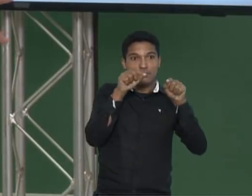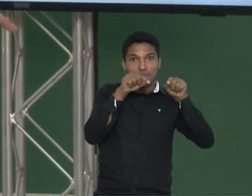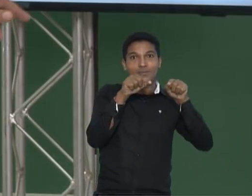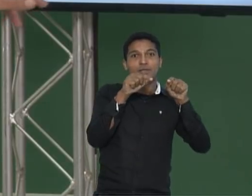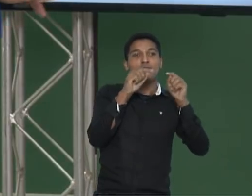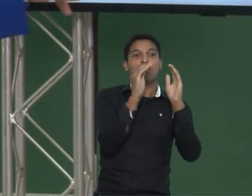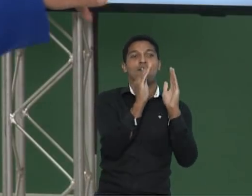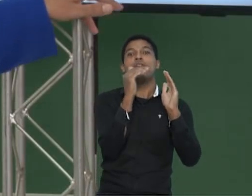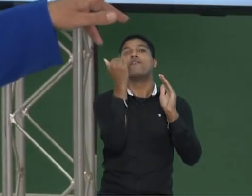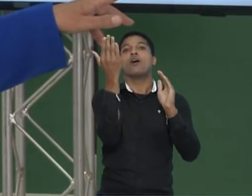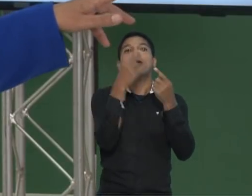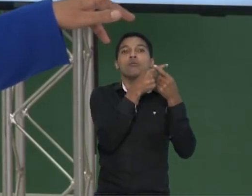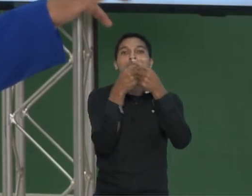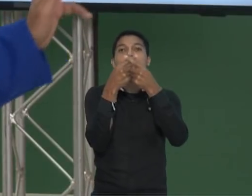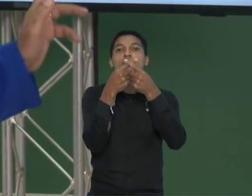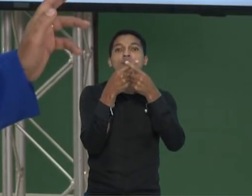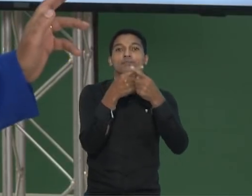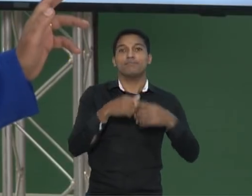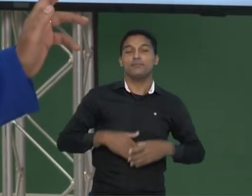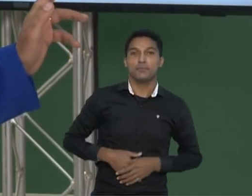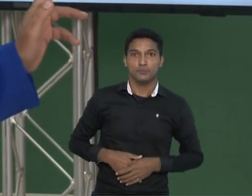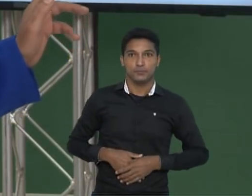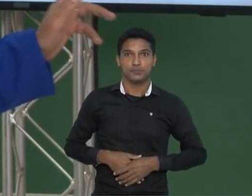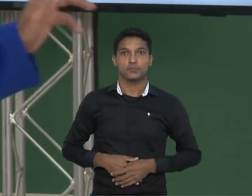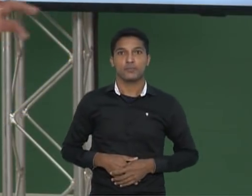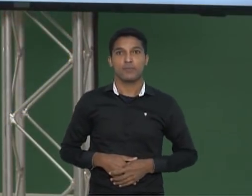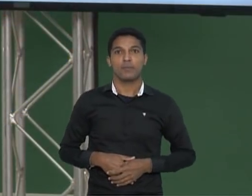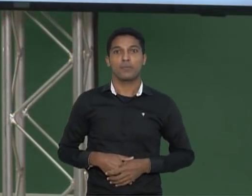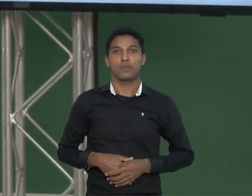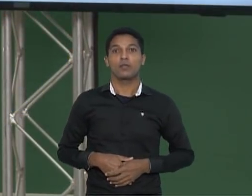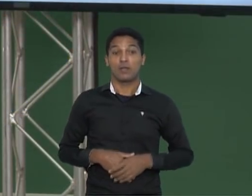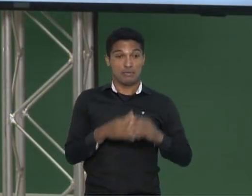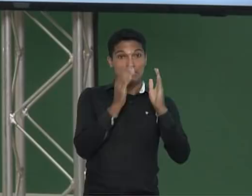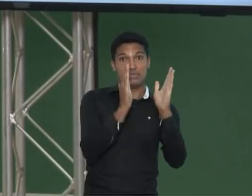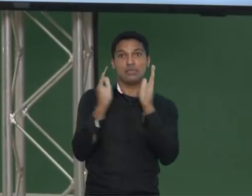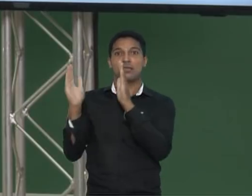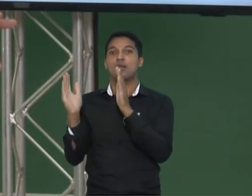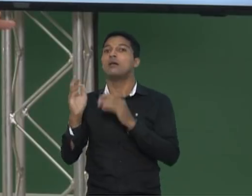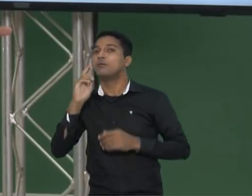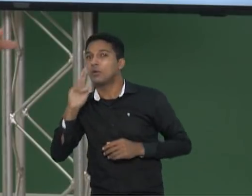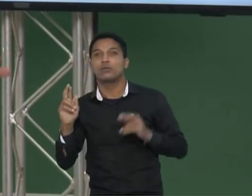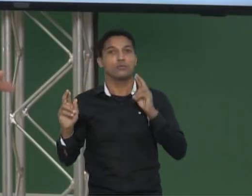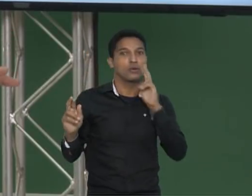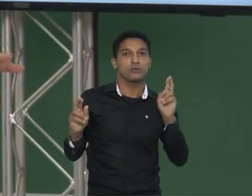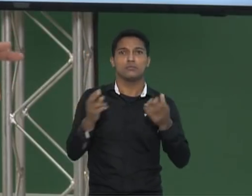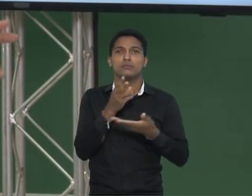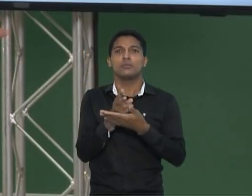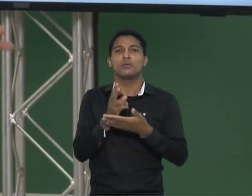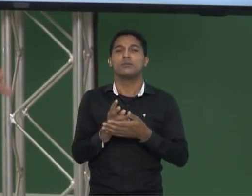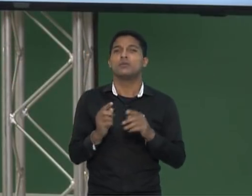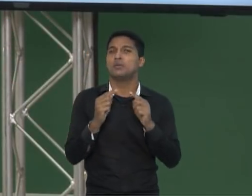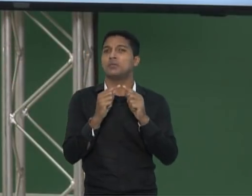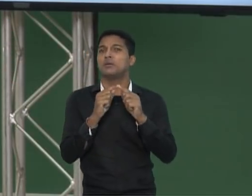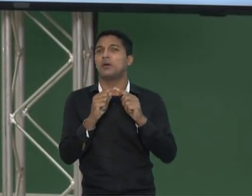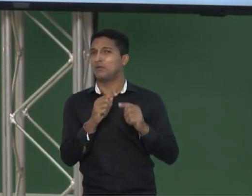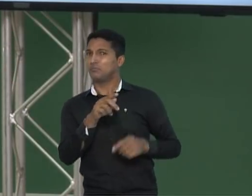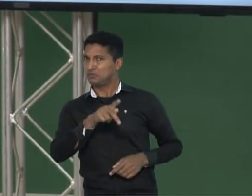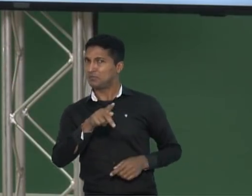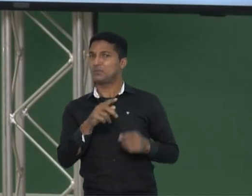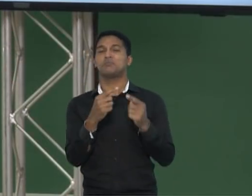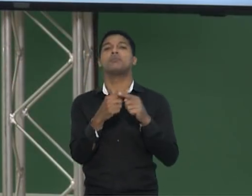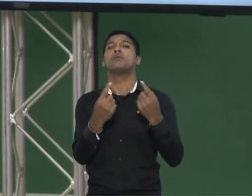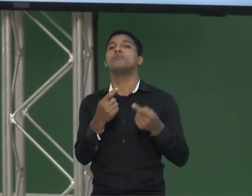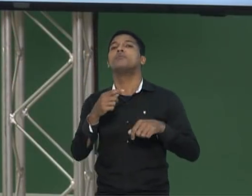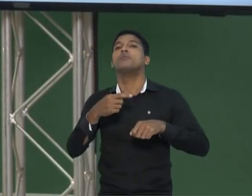do que fazer duas multiplicações e somar. Vai dar o mesmo resultado. Ah, professor, mas então por que você está tentando explicar